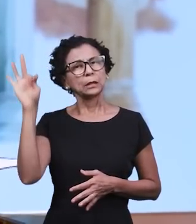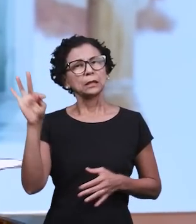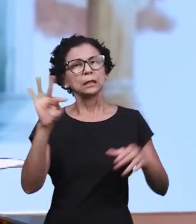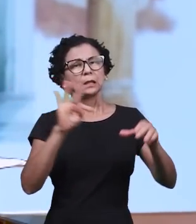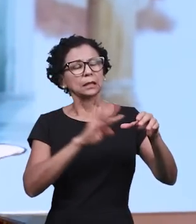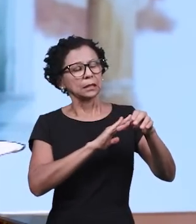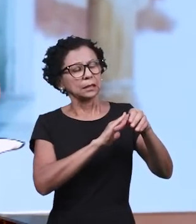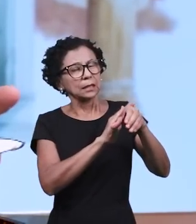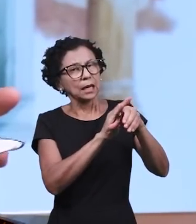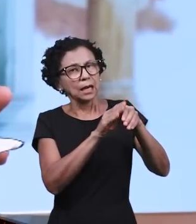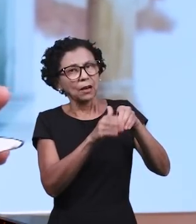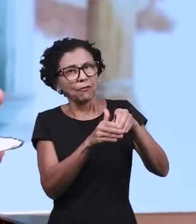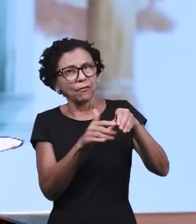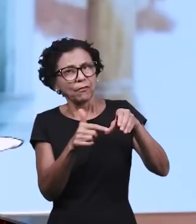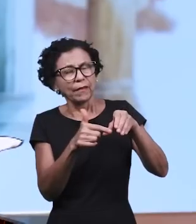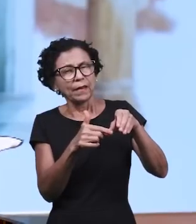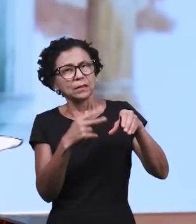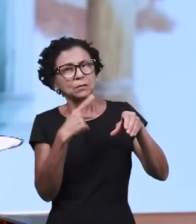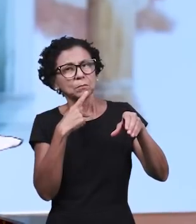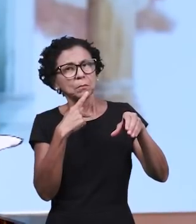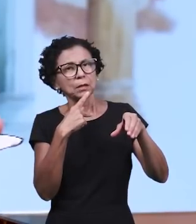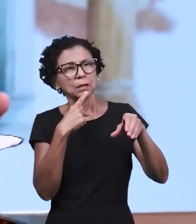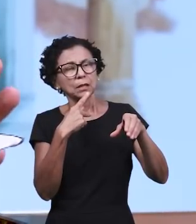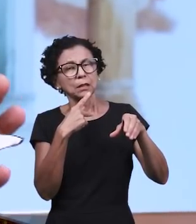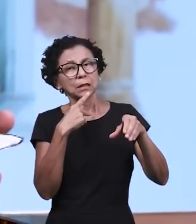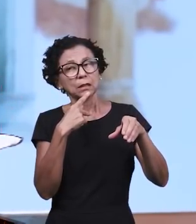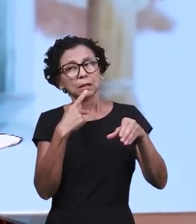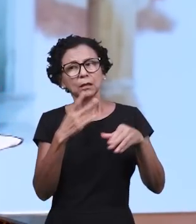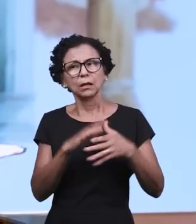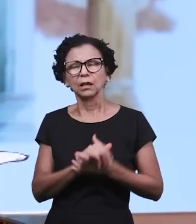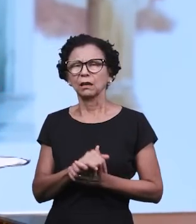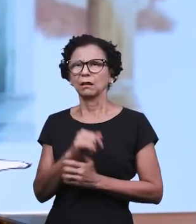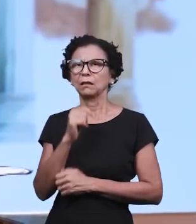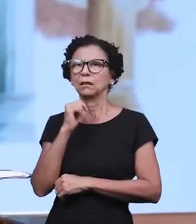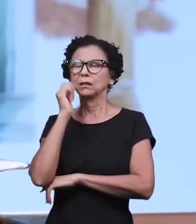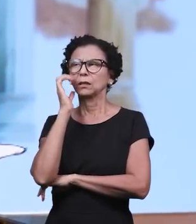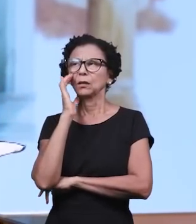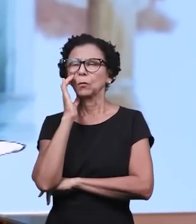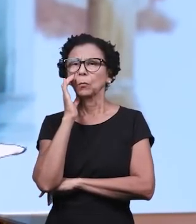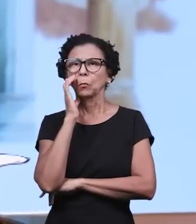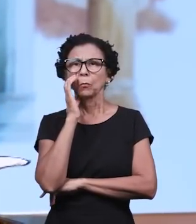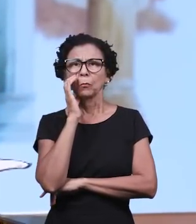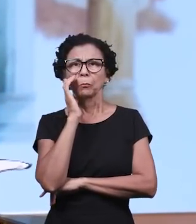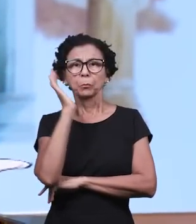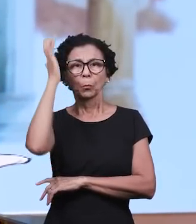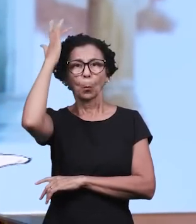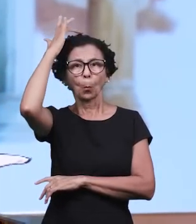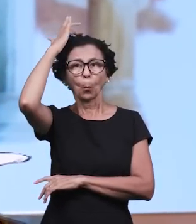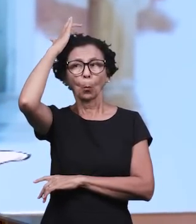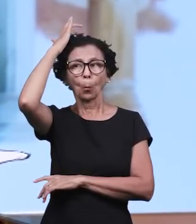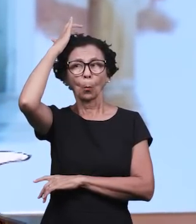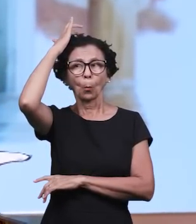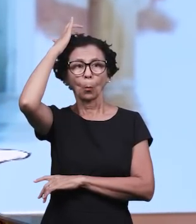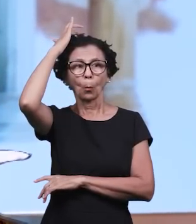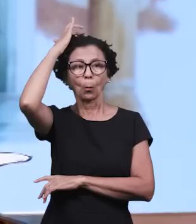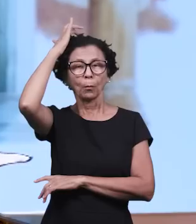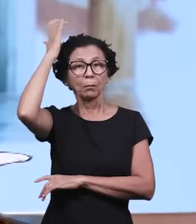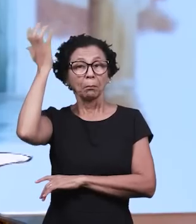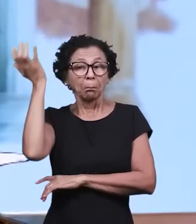né? O pastor Antônio Carlos Oliveira faz parte do Conselho Presbiteral da Igreja Cristã